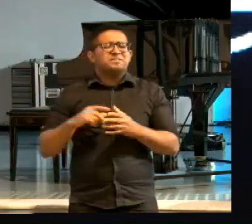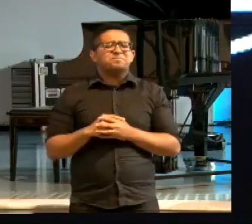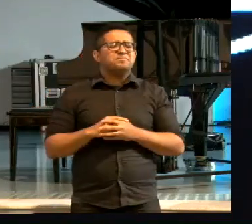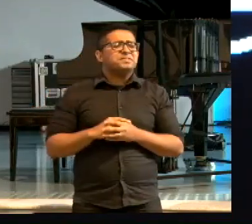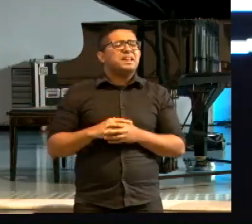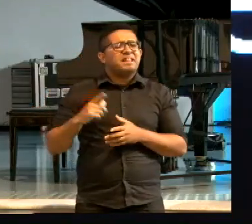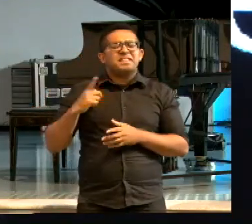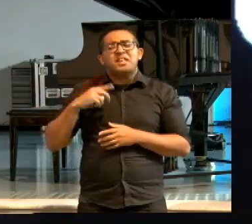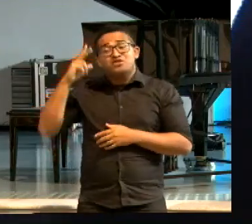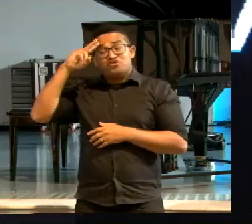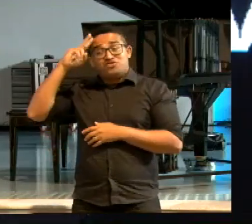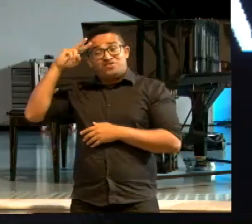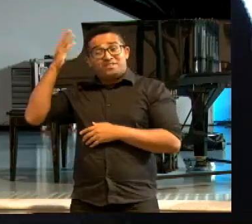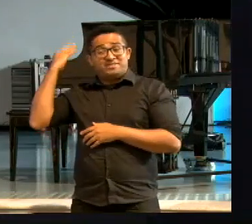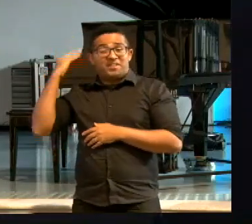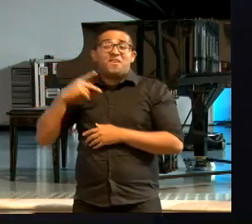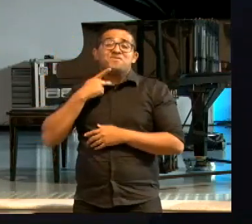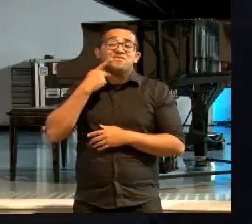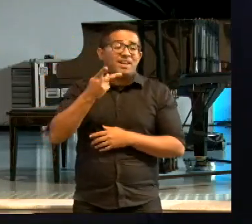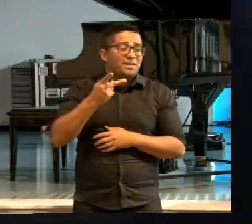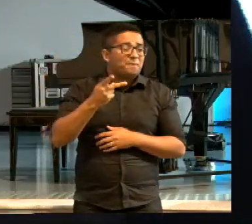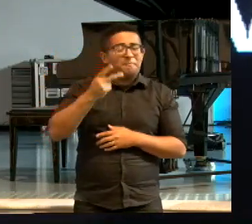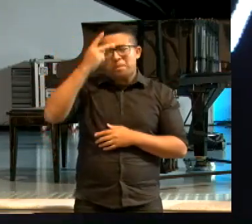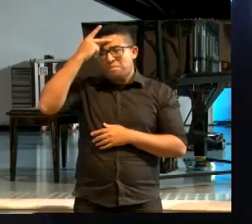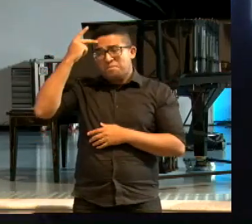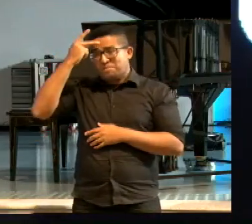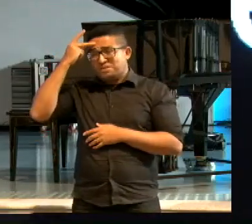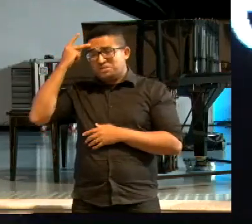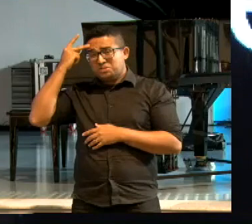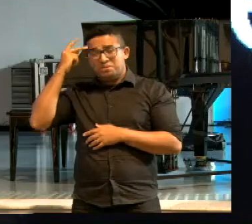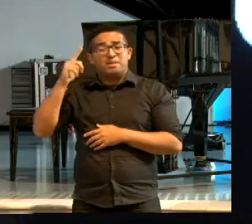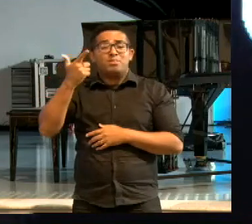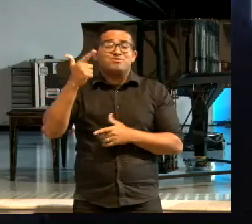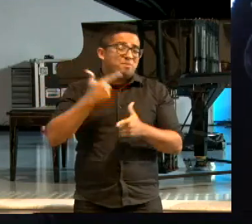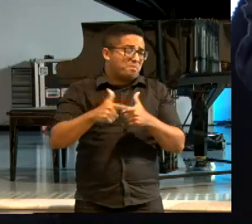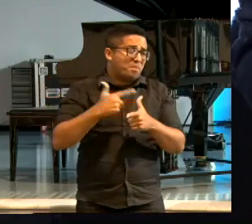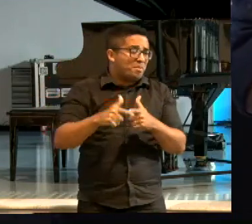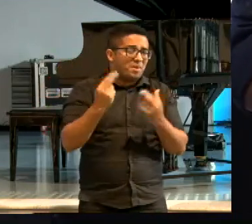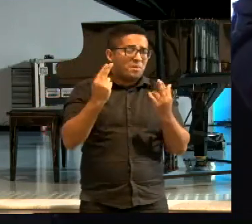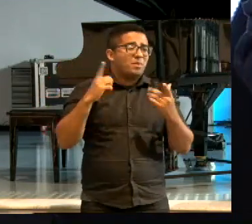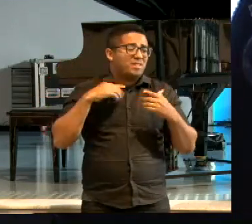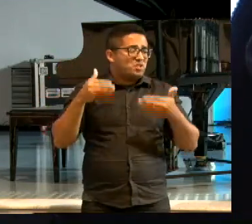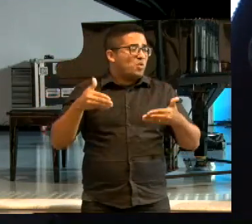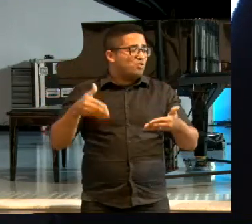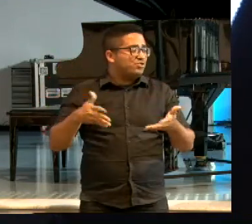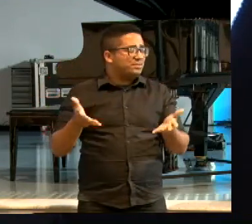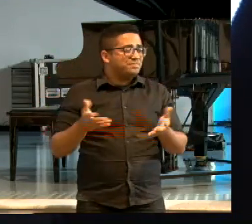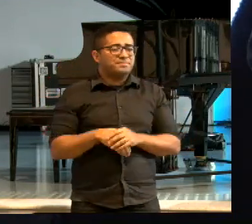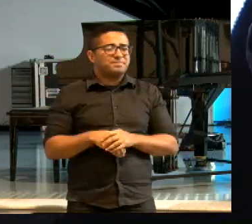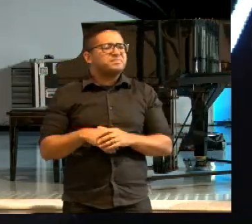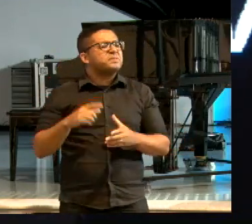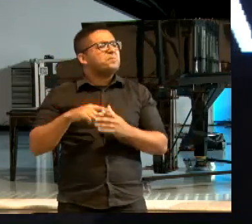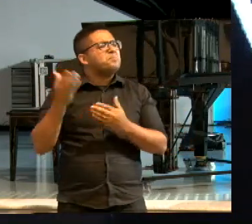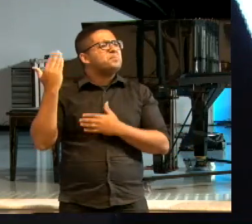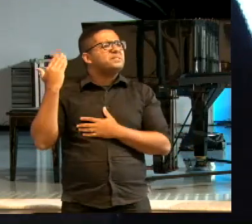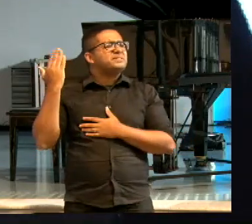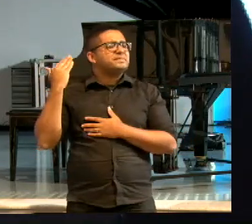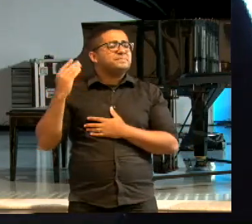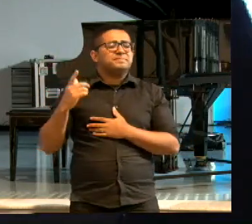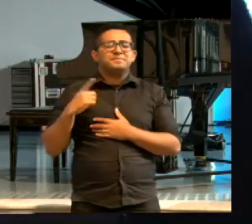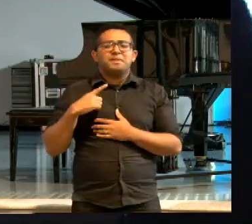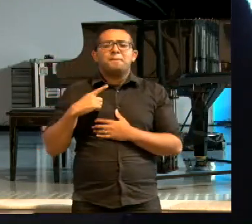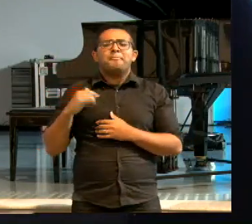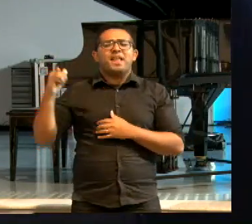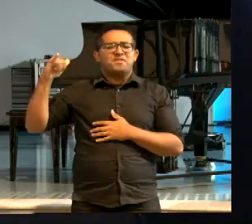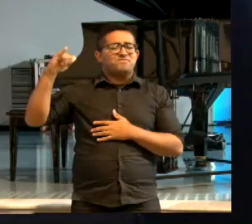historicamente falando, a maioria das pessoas não tinha alguns problemas que nós temos hoje. pouco tempo atrás, quando a ANAC, a Agência Nacional